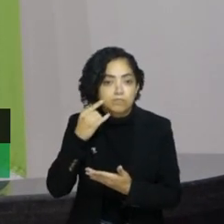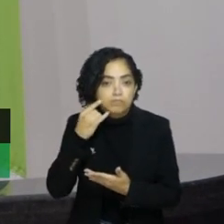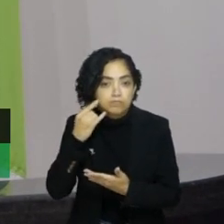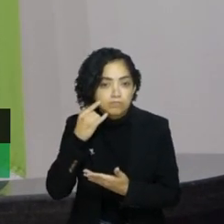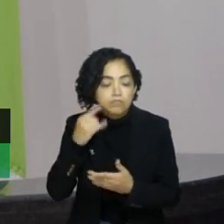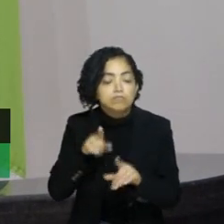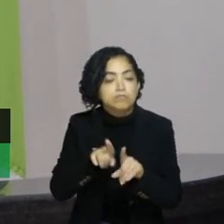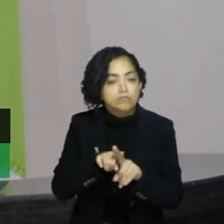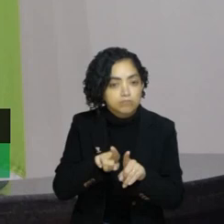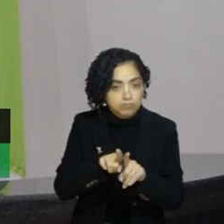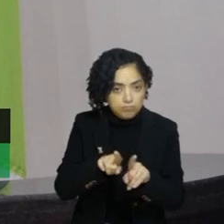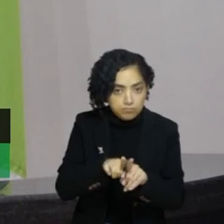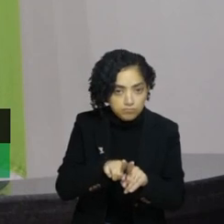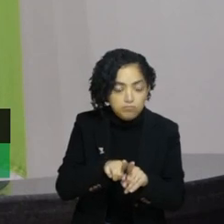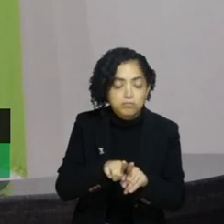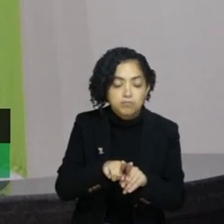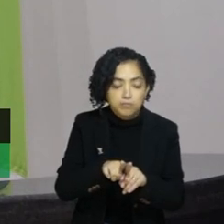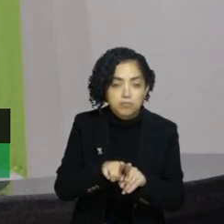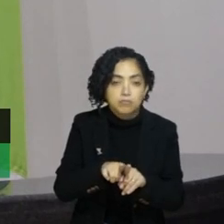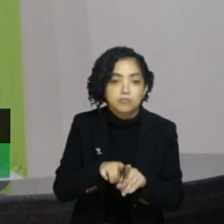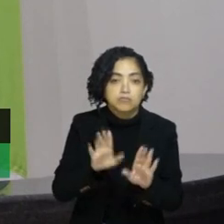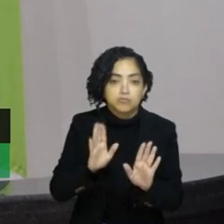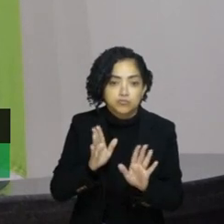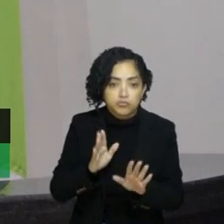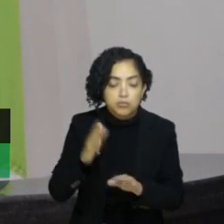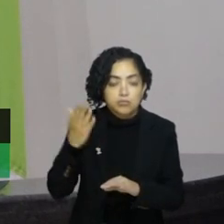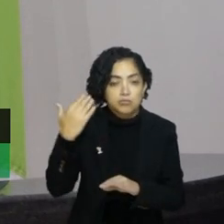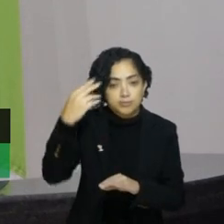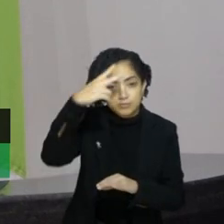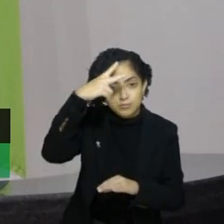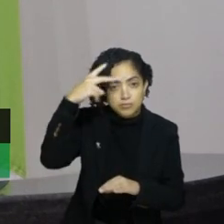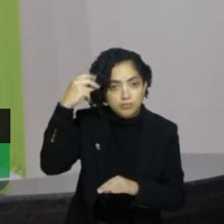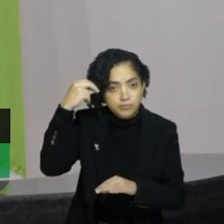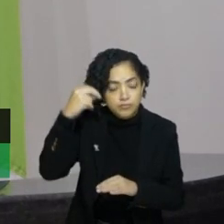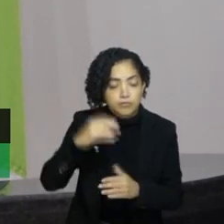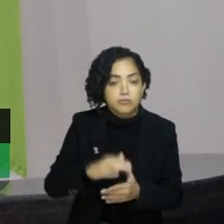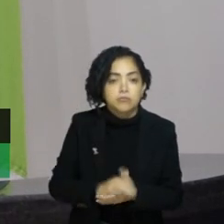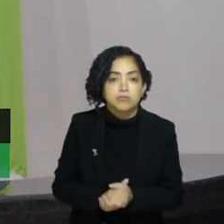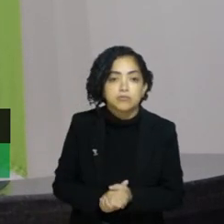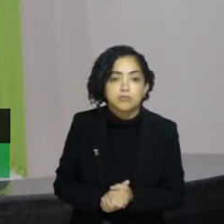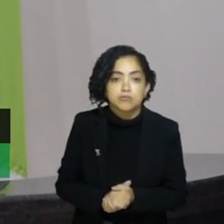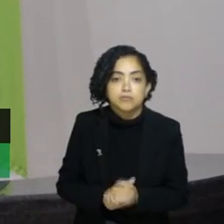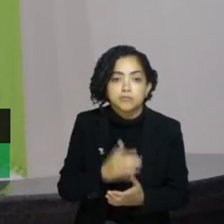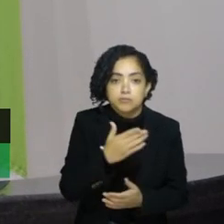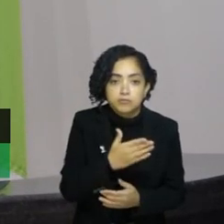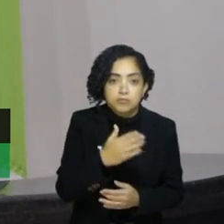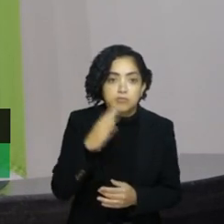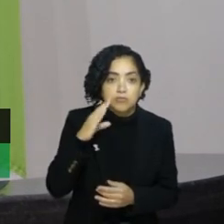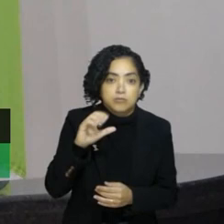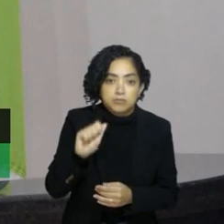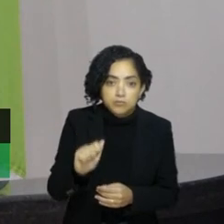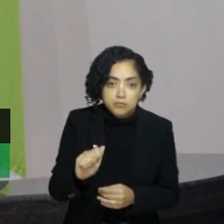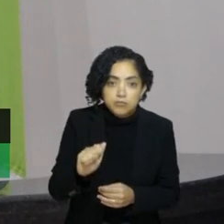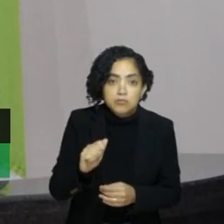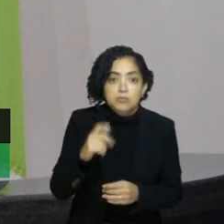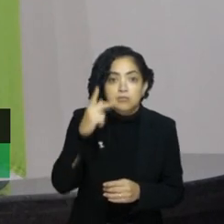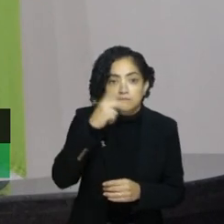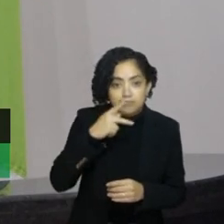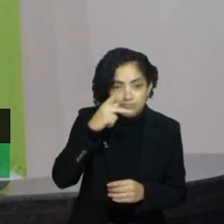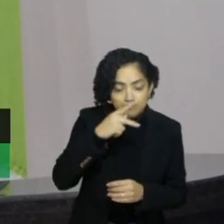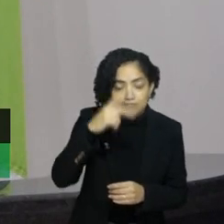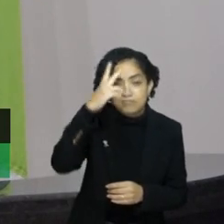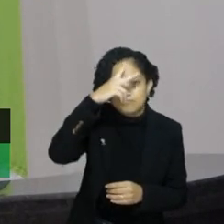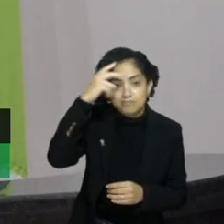também ex-prefeito de Cunha Porã. O meu querido amigo, deputado Camilo, ex-prefeito de Palhoça, que